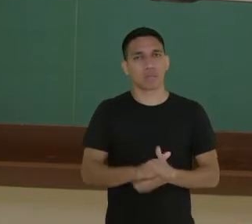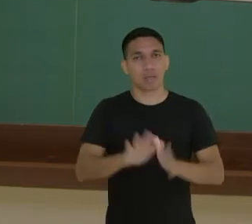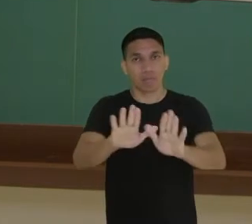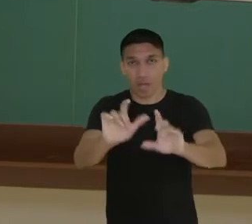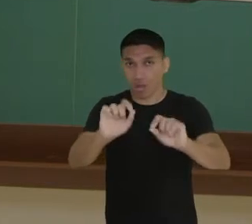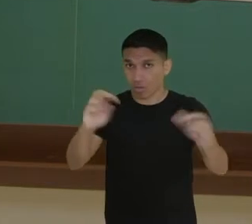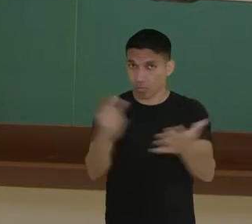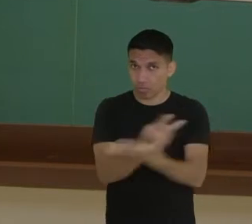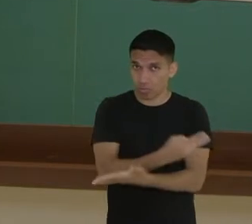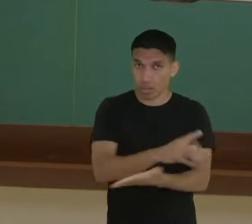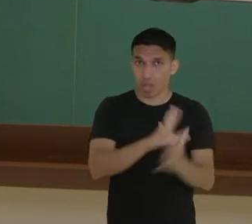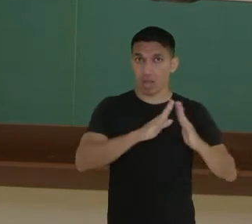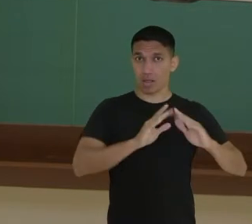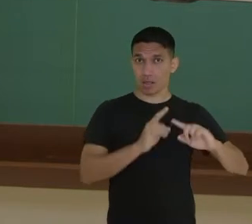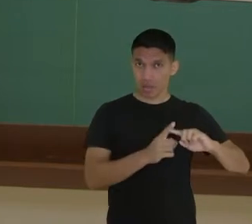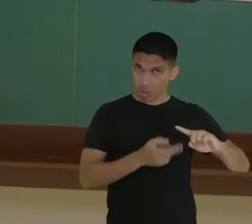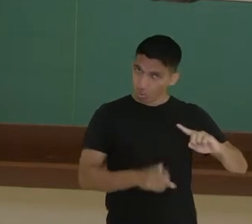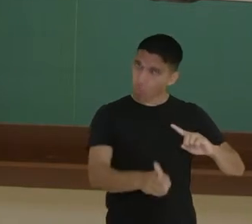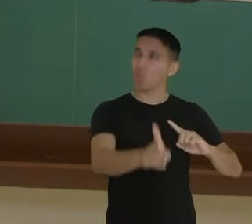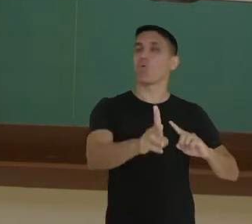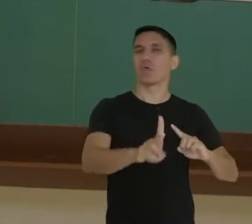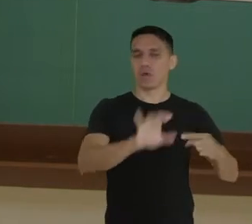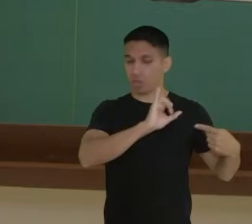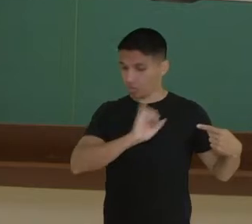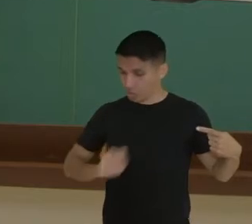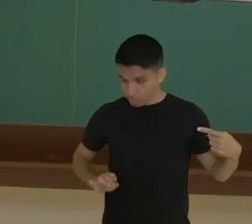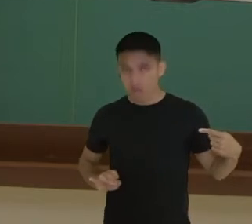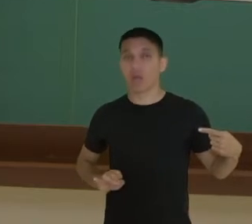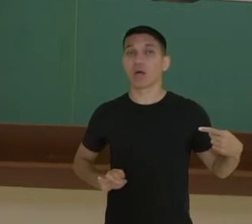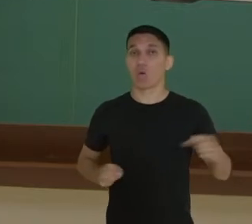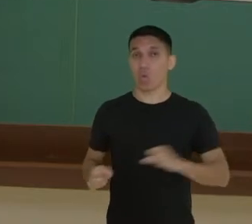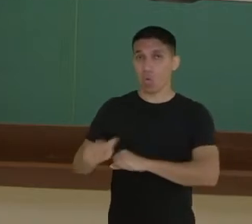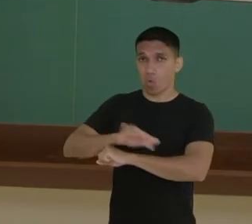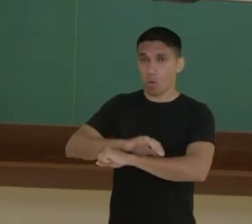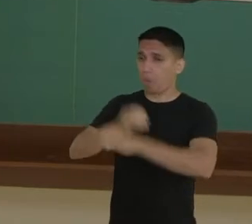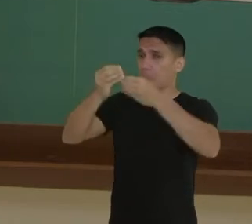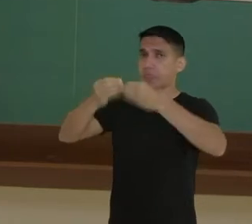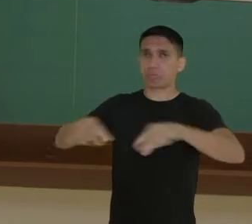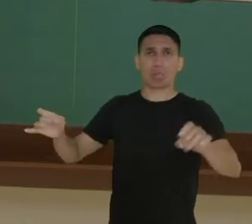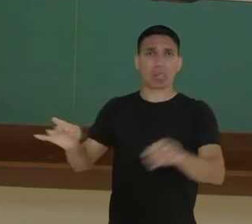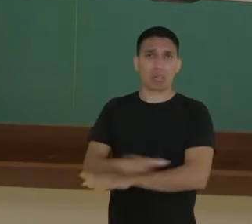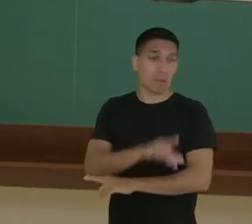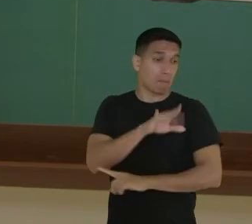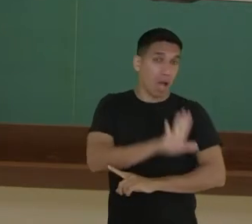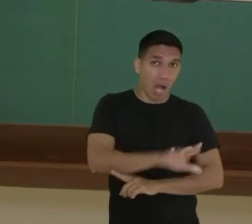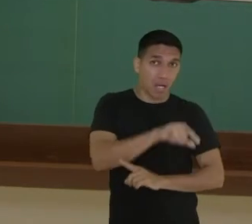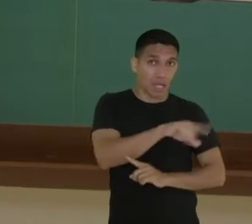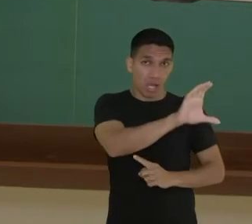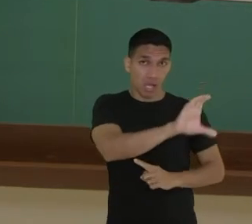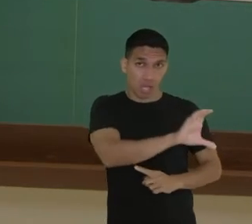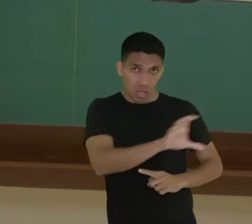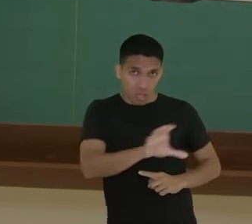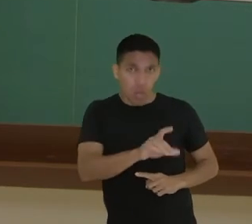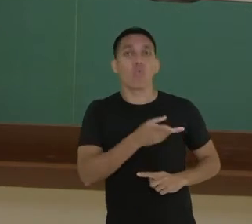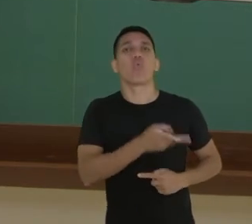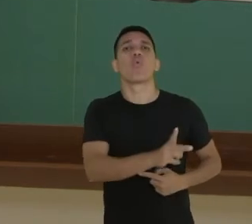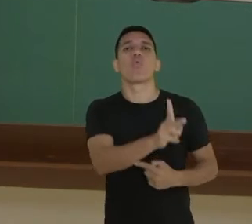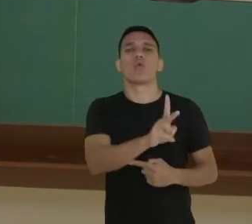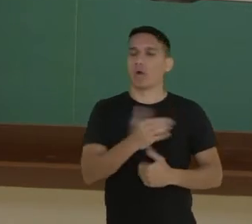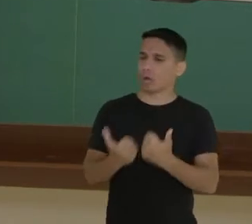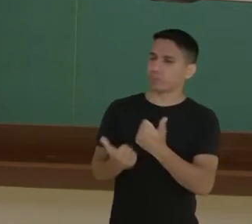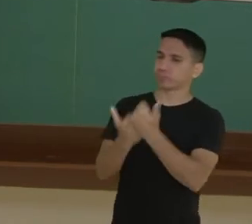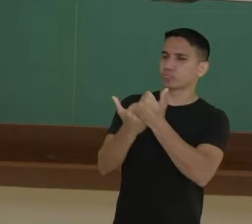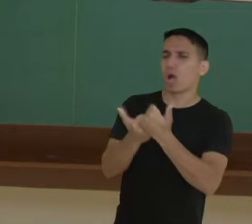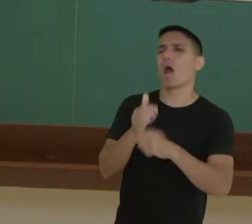Igreja continuou. O Império Romano ele caiu, mas a Igreja continuou, oferecendo apoio